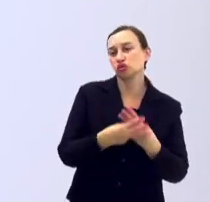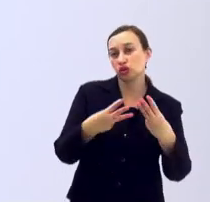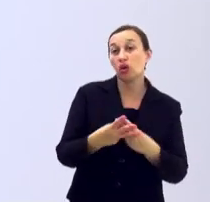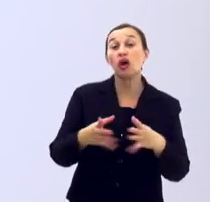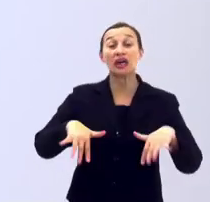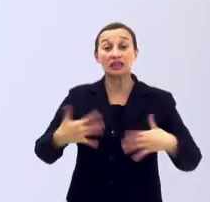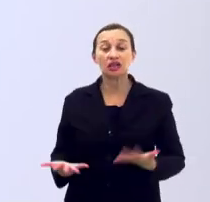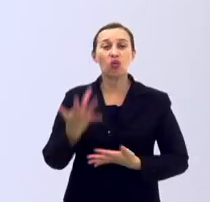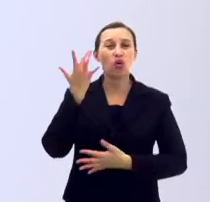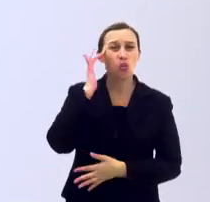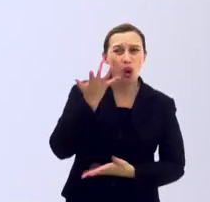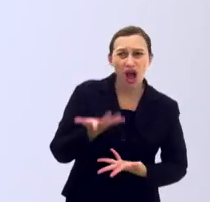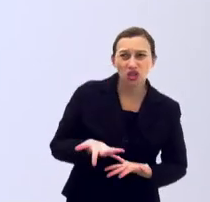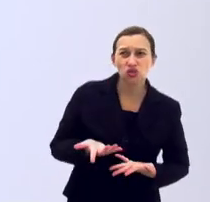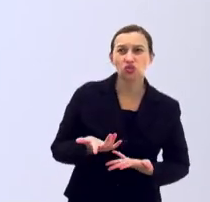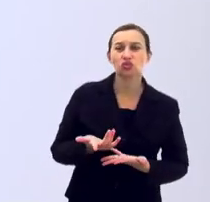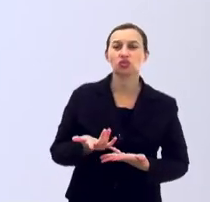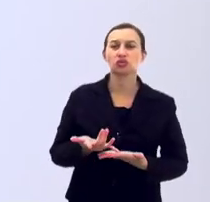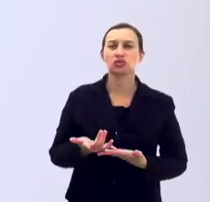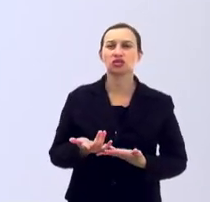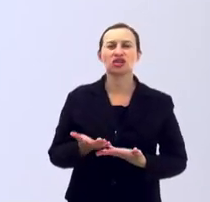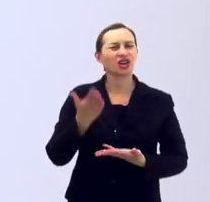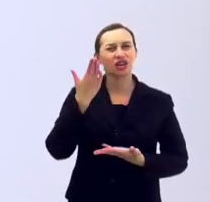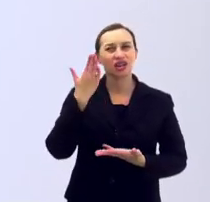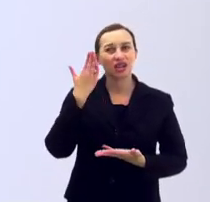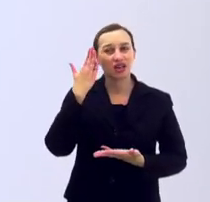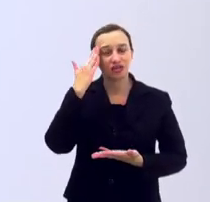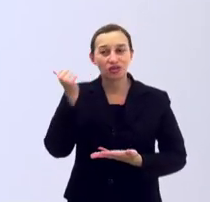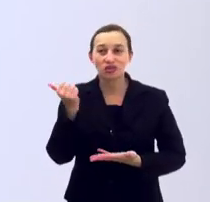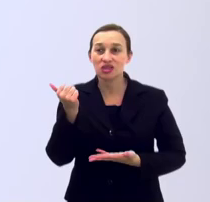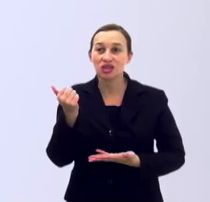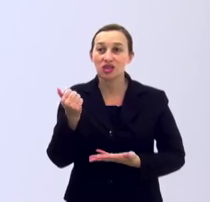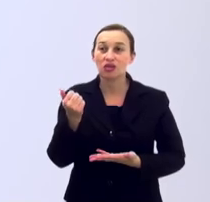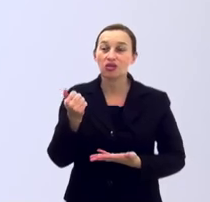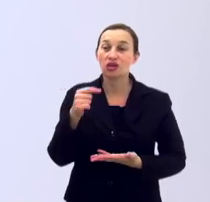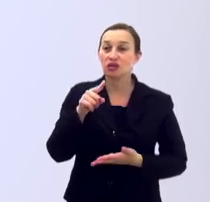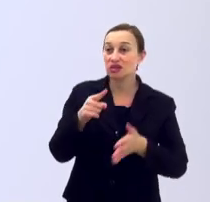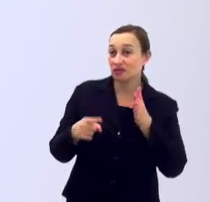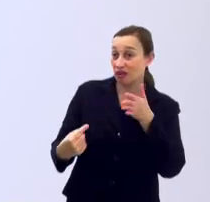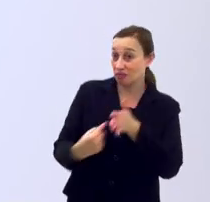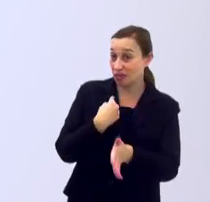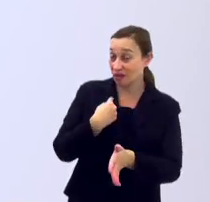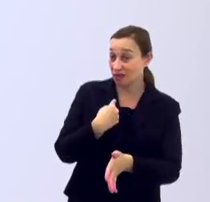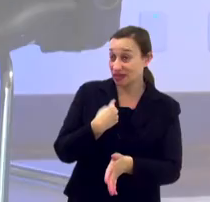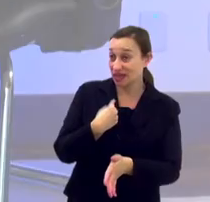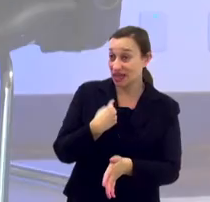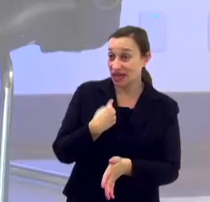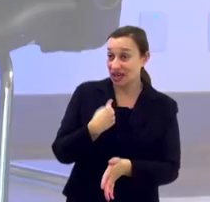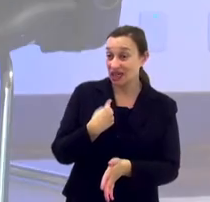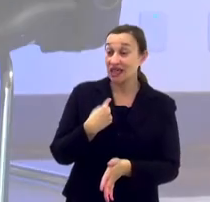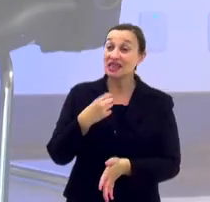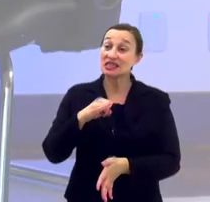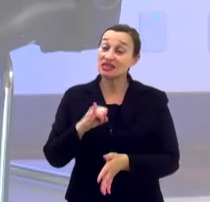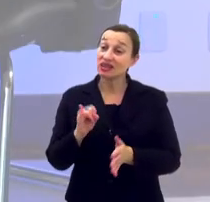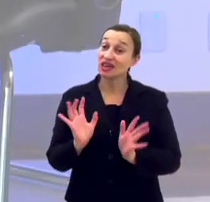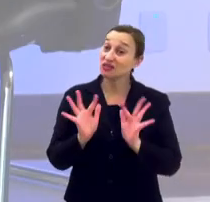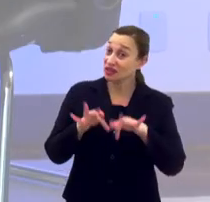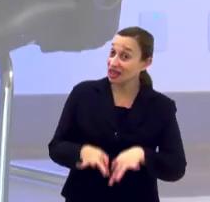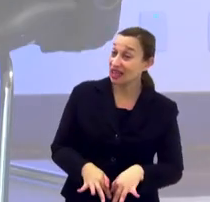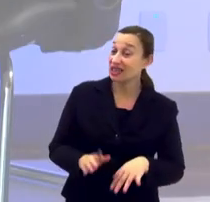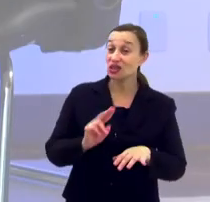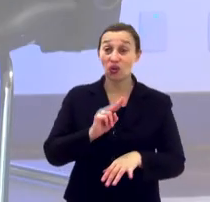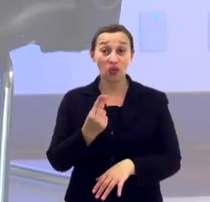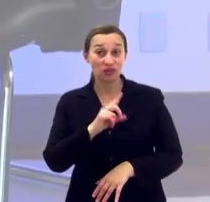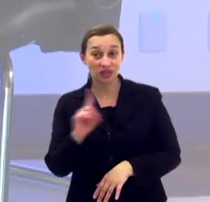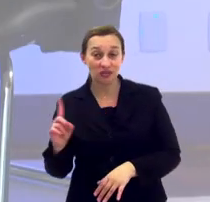eu acho que, não sei o que mais você vai querer ouvir de mim, não. Se você vai querer que eu me despeça ou